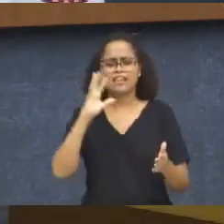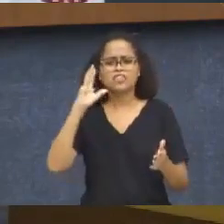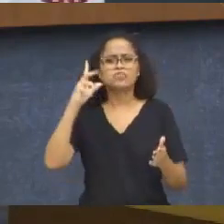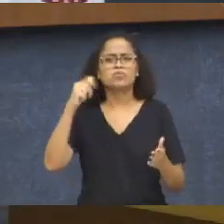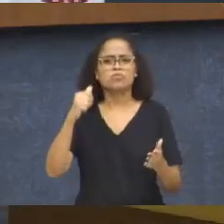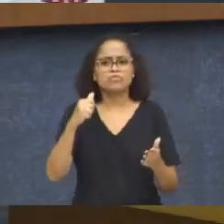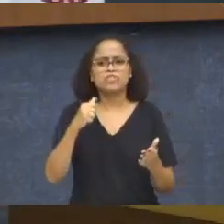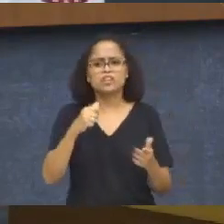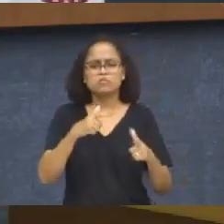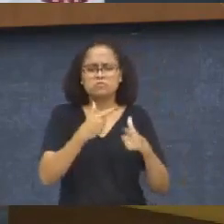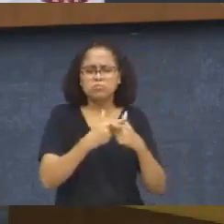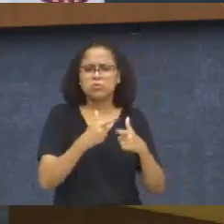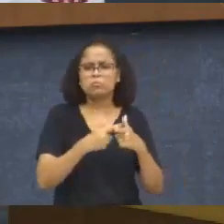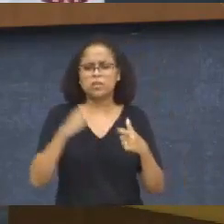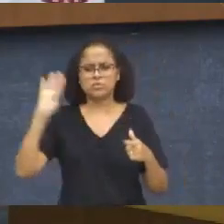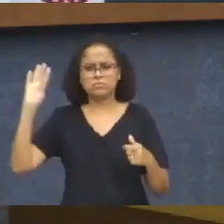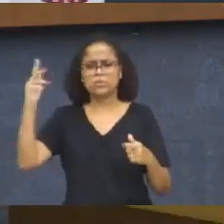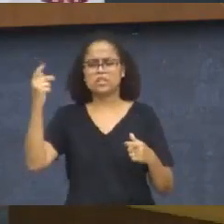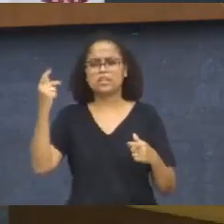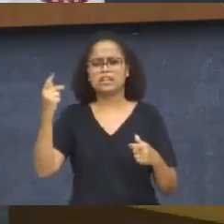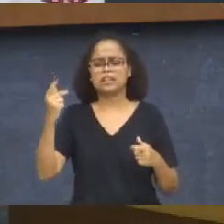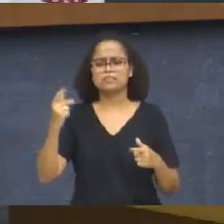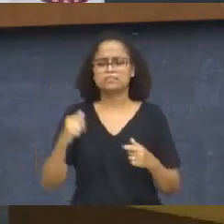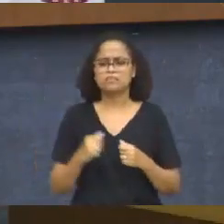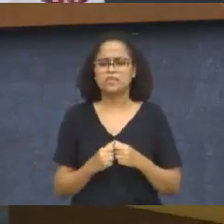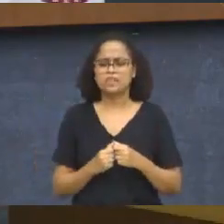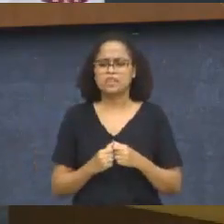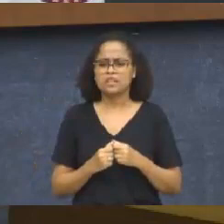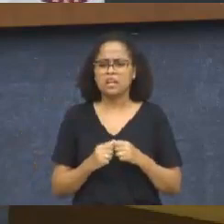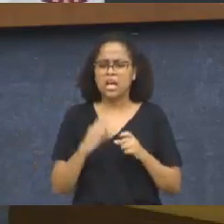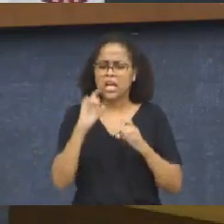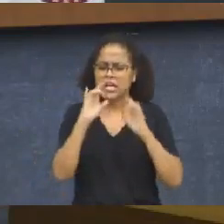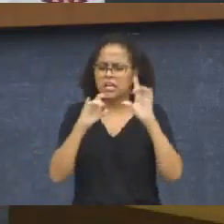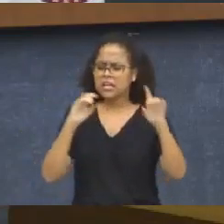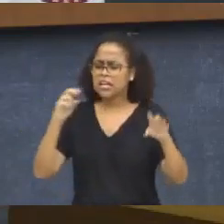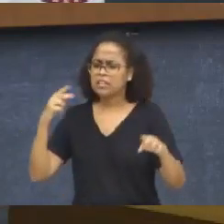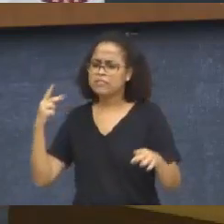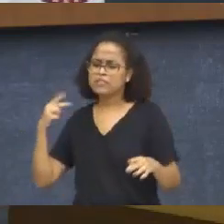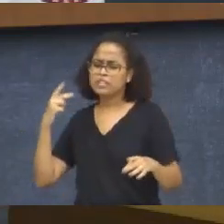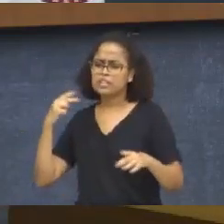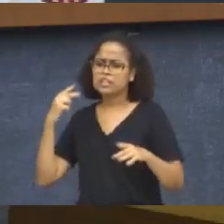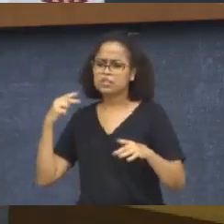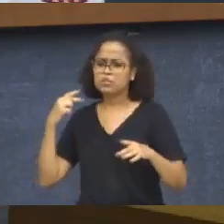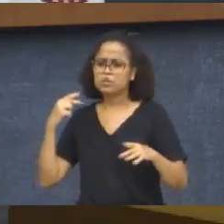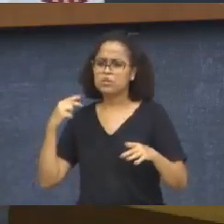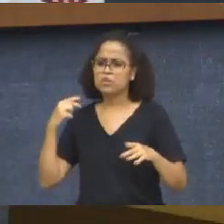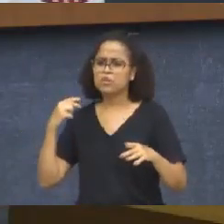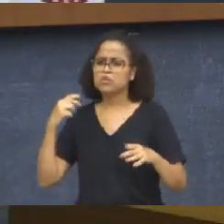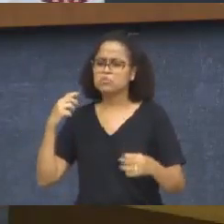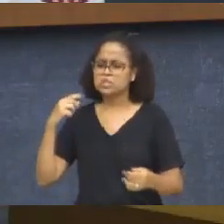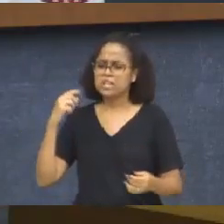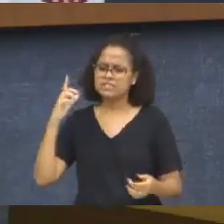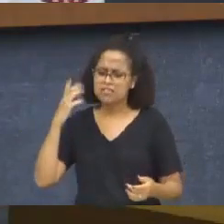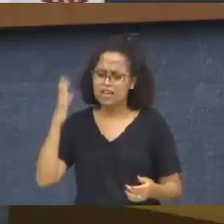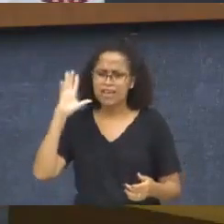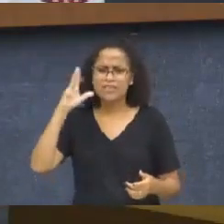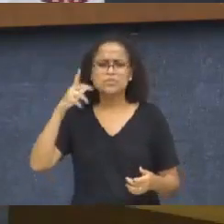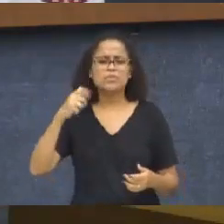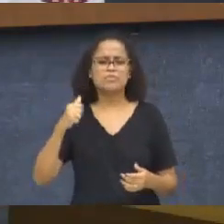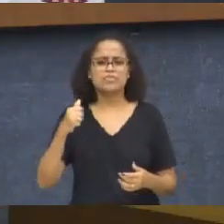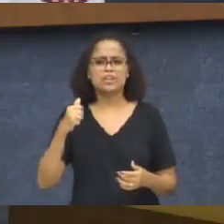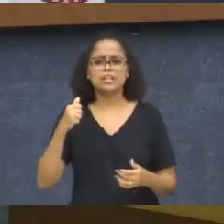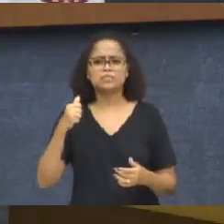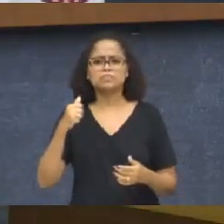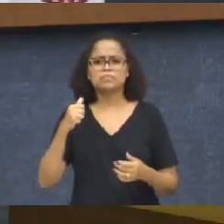cada vereador pudesse, nas suas áreas mais próximas, resolver os problemas que eles têm mais conhecimento e que as